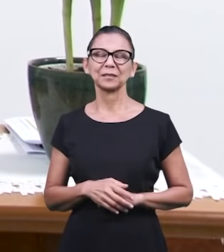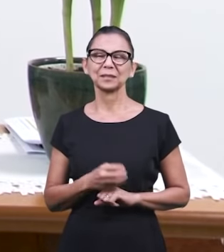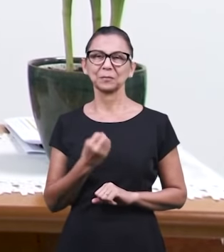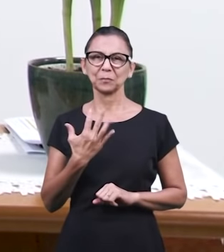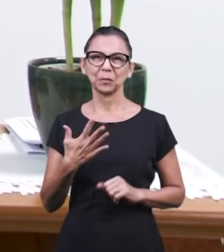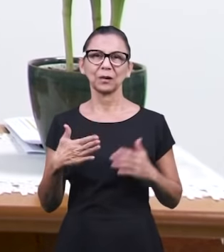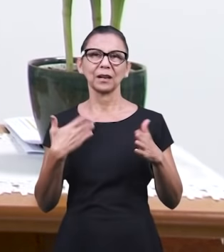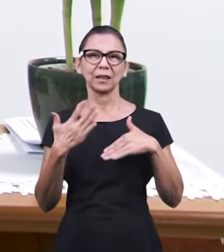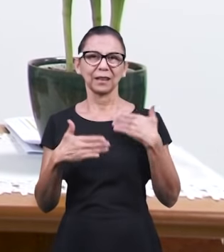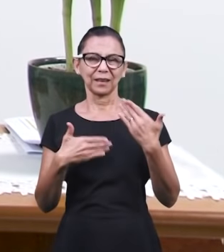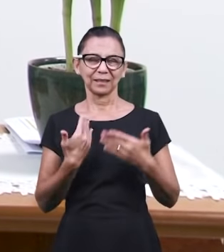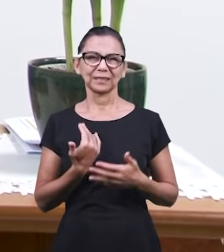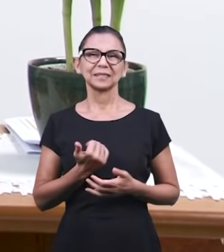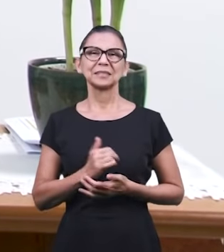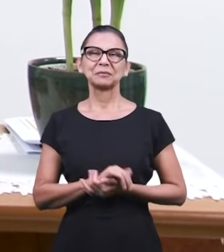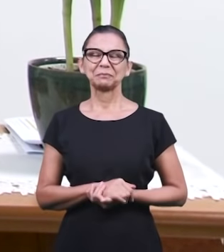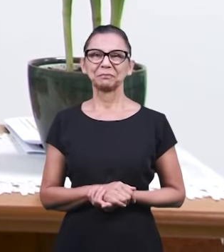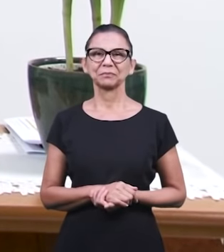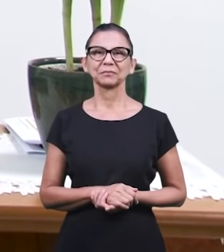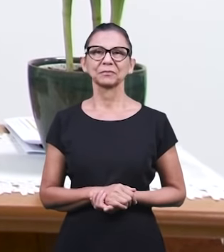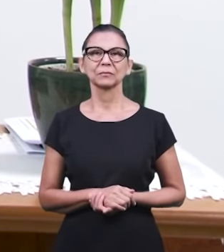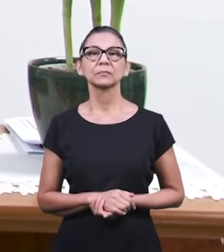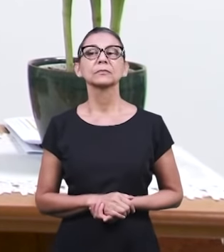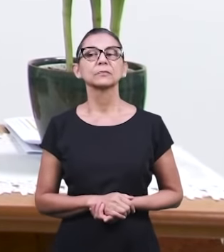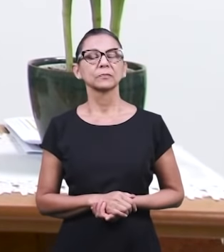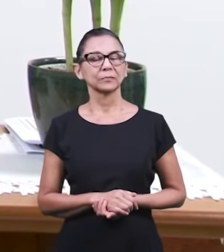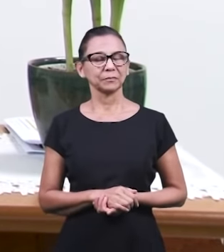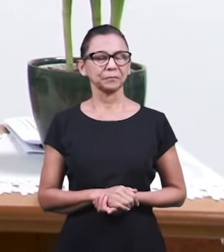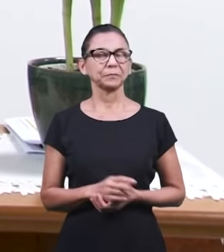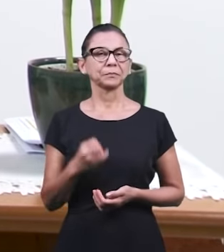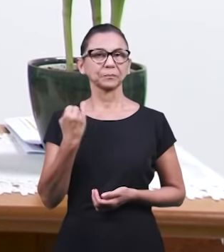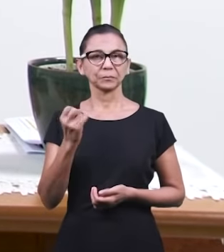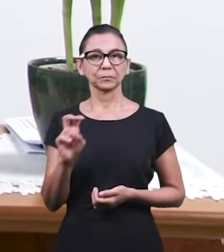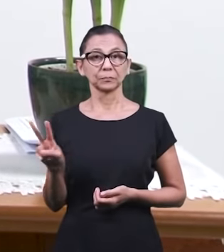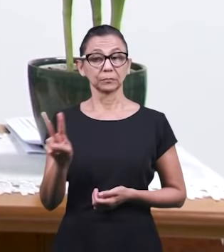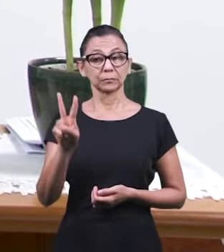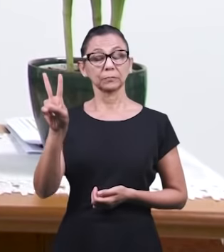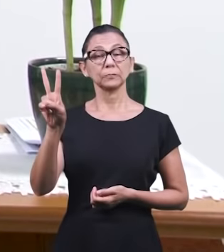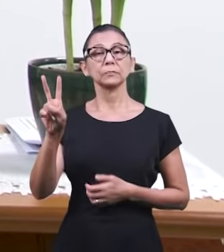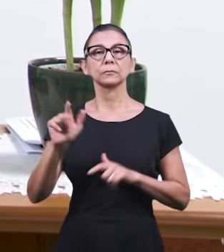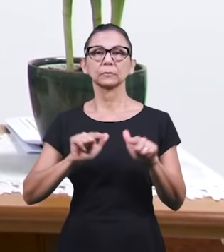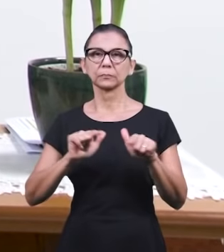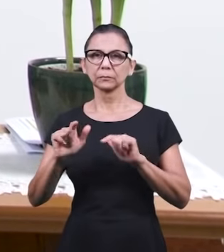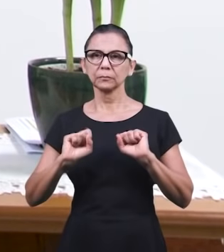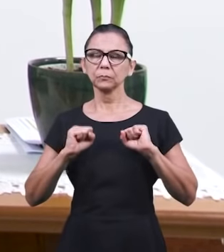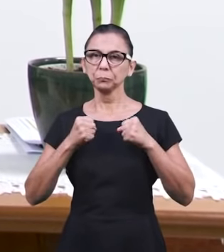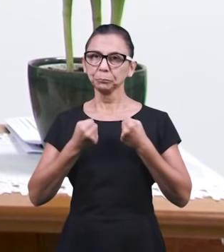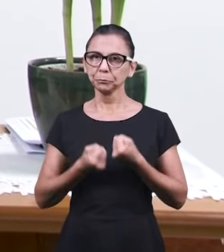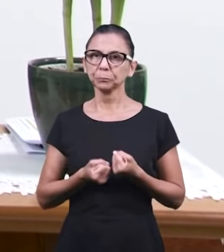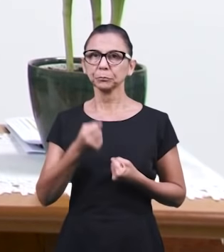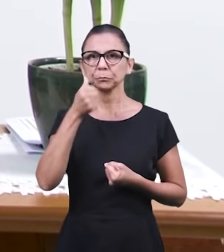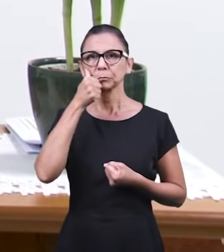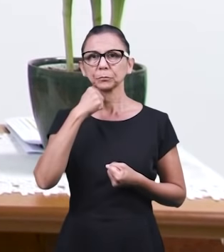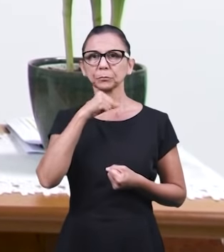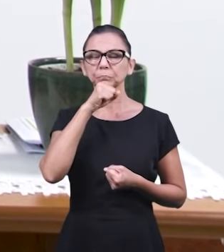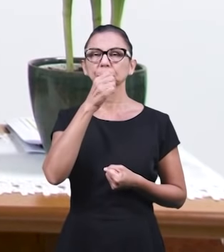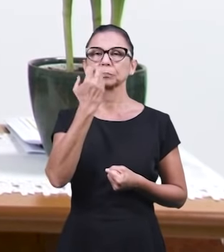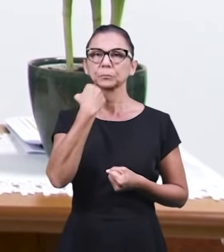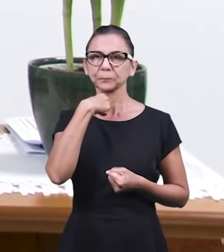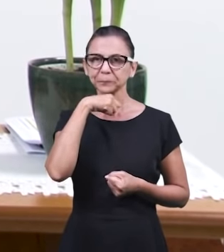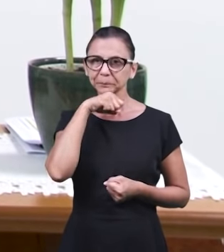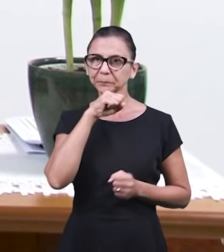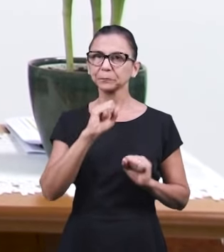alegra muito o nosso coração e nós fazemos questão de valorizar o trabalho dos pais que têm